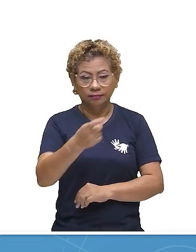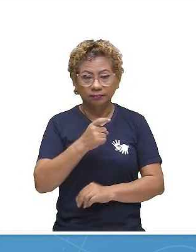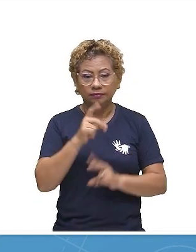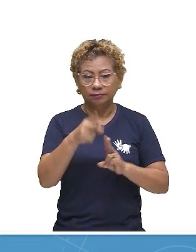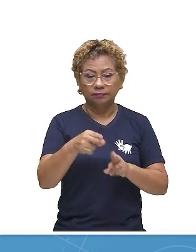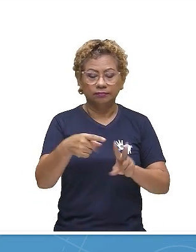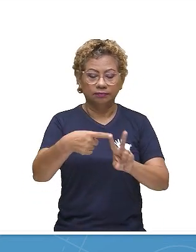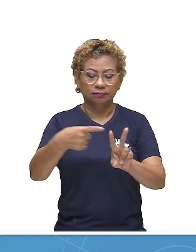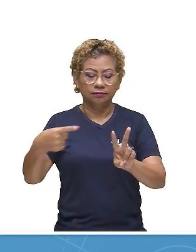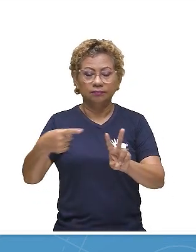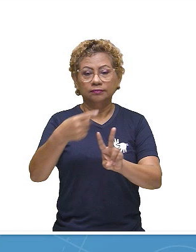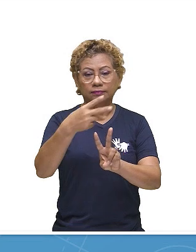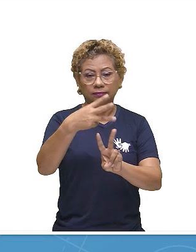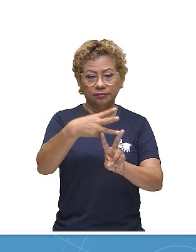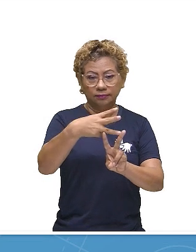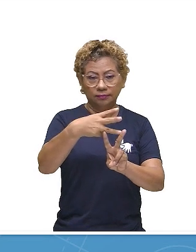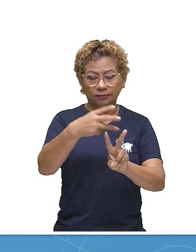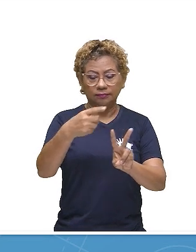sobre 8.